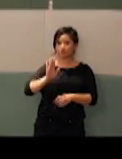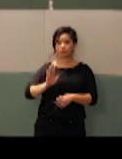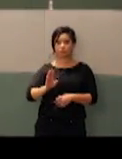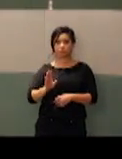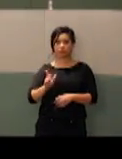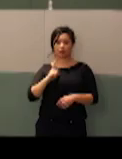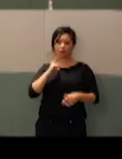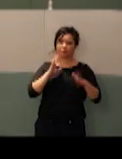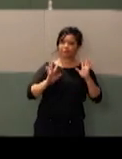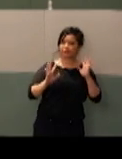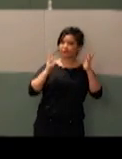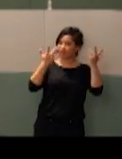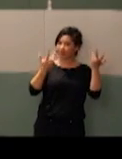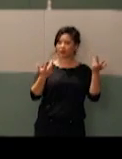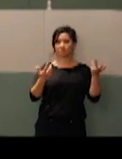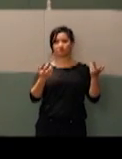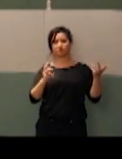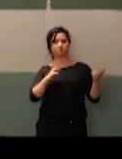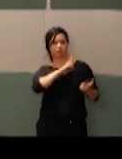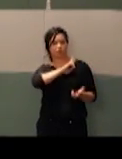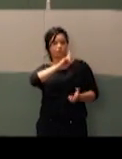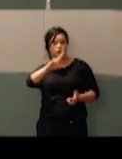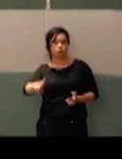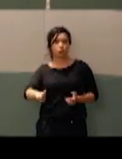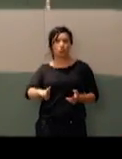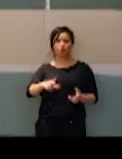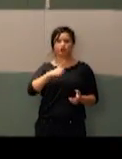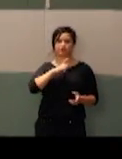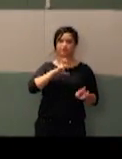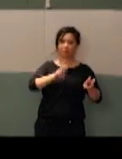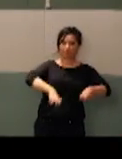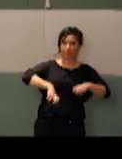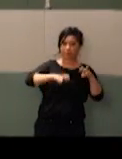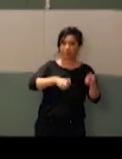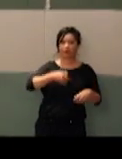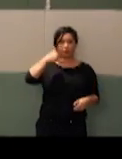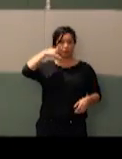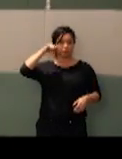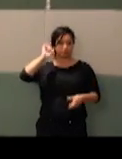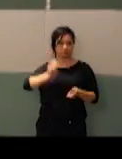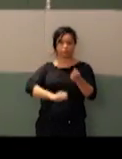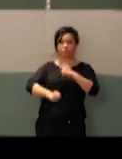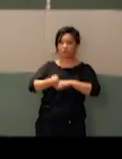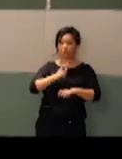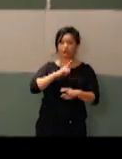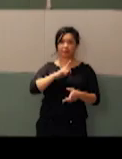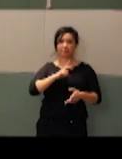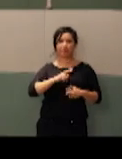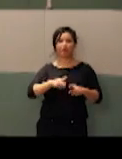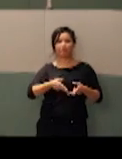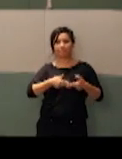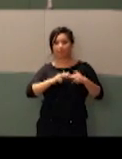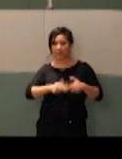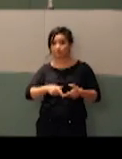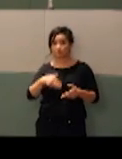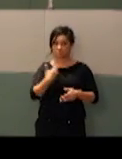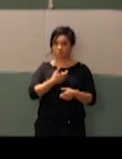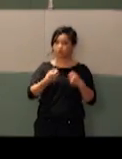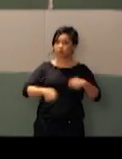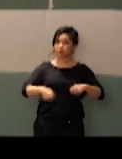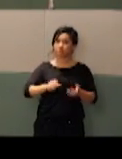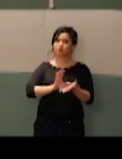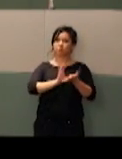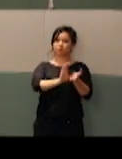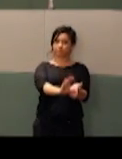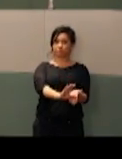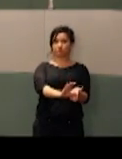religiosas, participa daquele desenvolvimento de agronegócios com duas praças extraordinárias. O governo precisa investir nesta